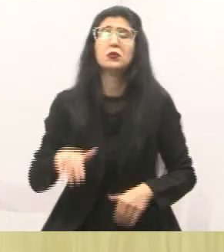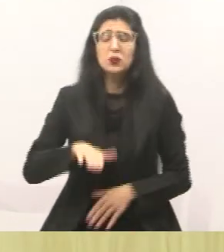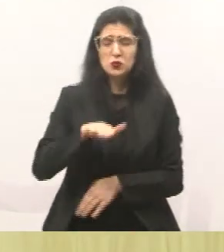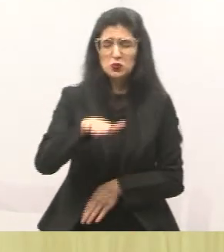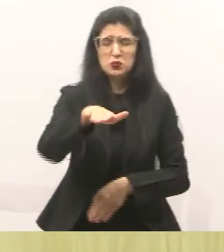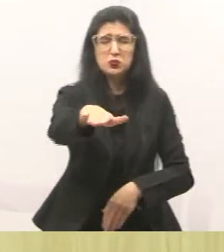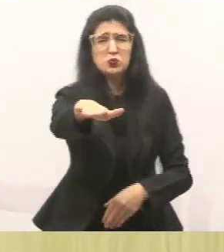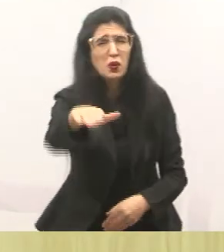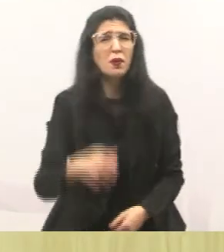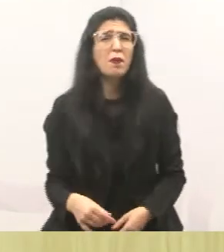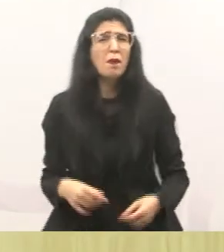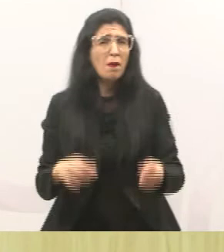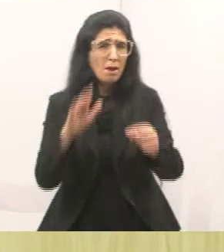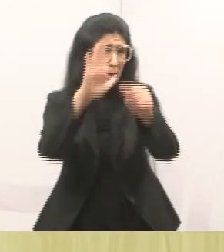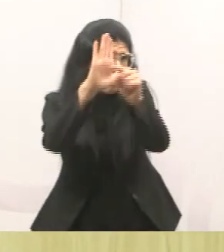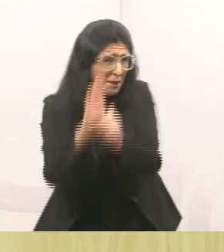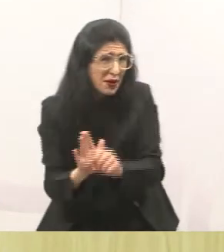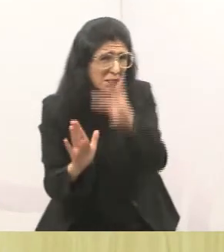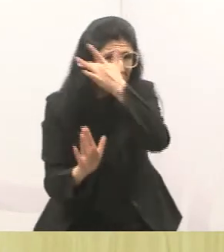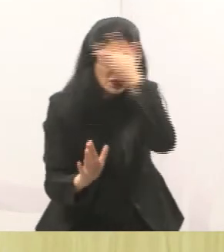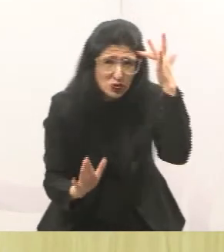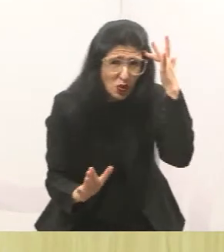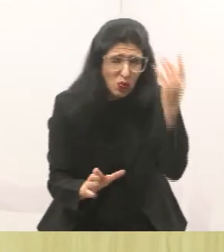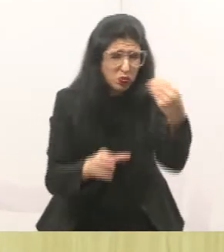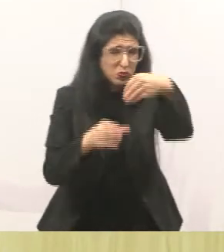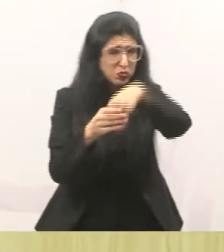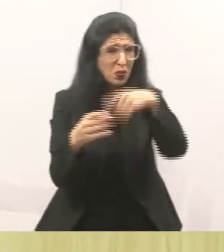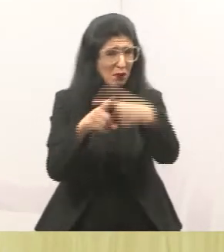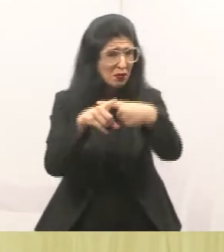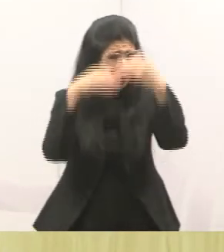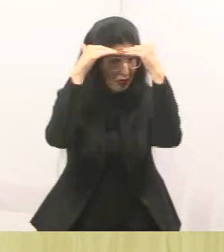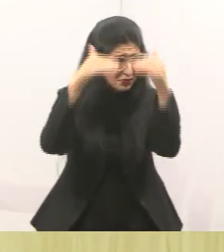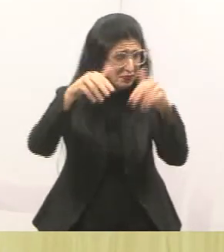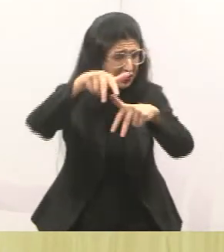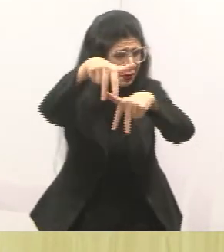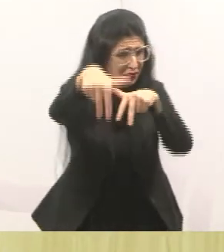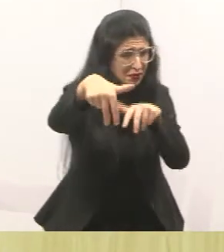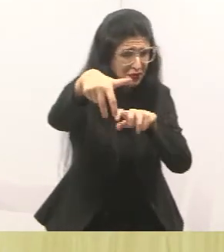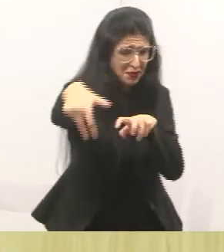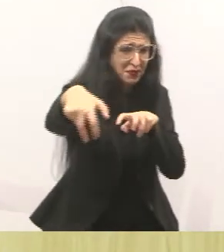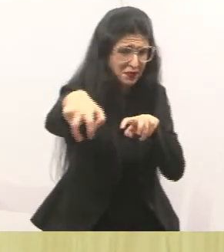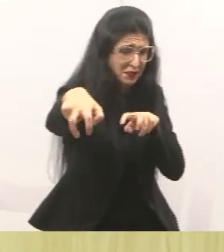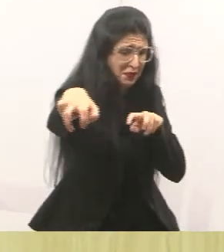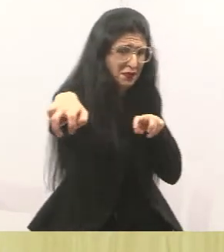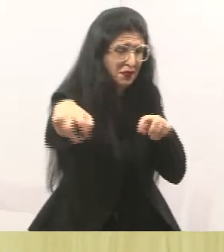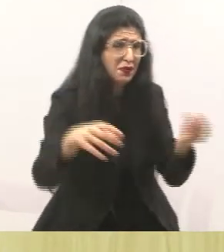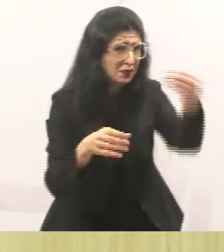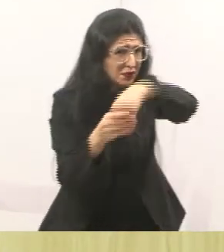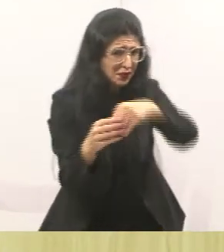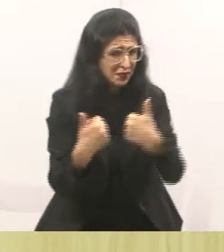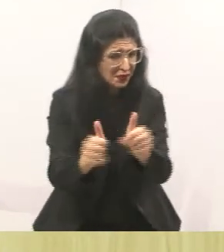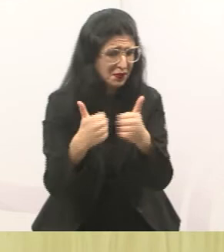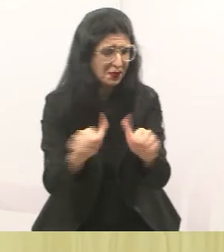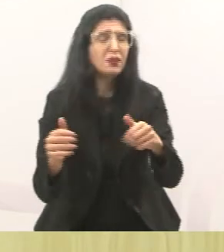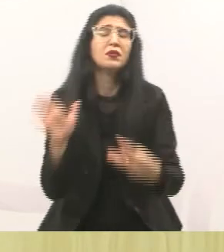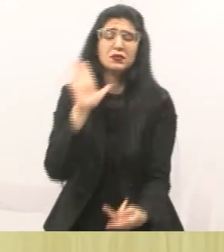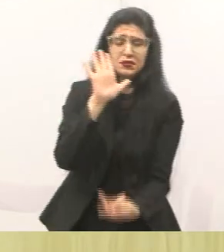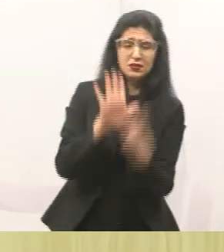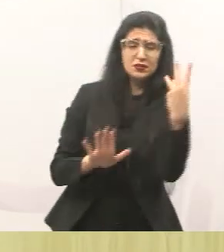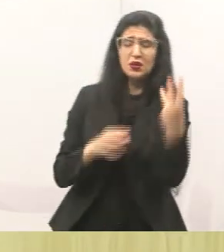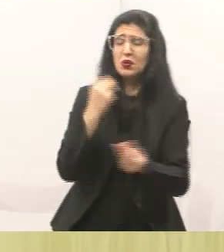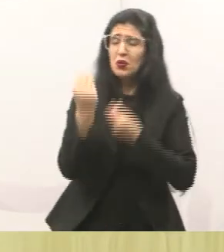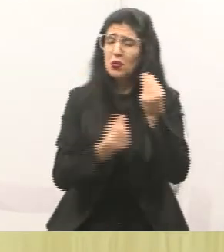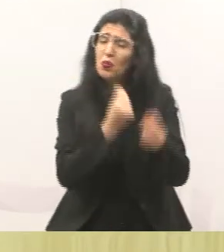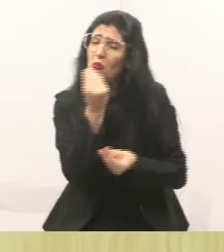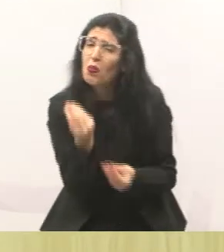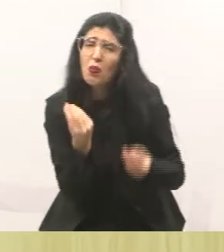com lotação reduzida, adequando-se às regras de distanciamento social no interior dos veículos? Terceiro, como estão sendo realizados no interior